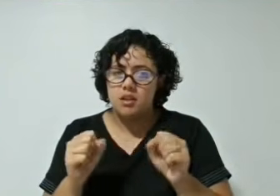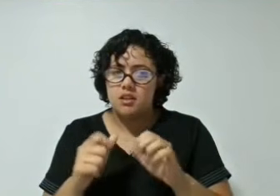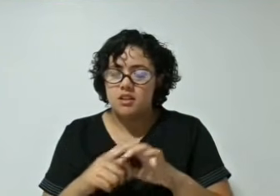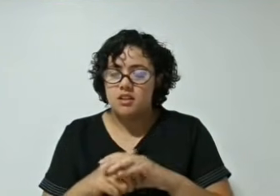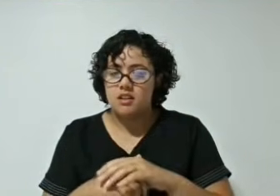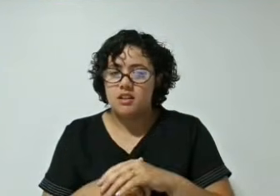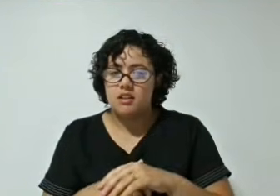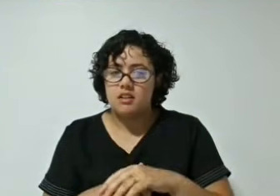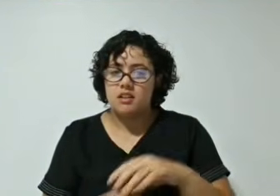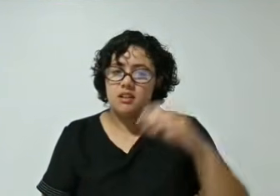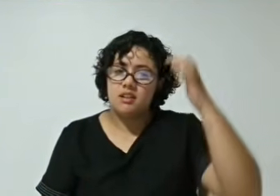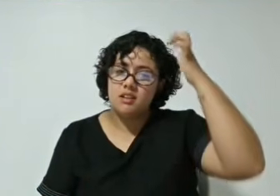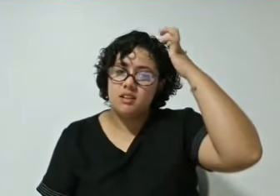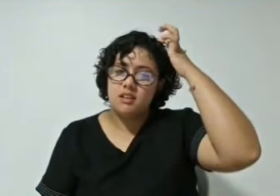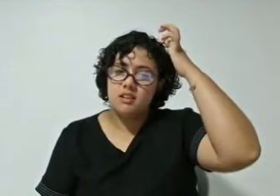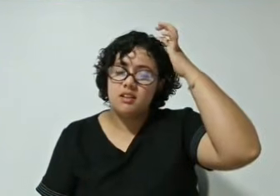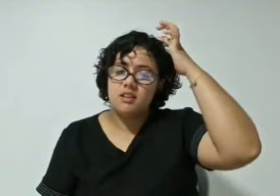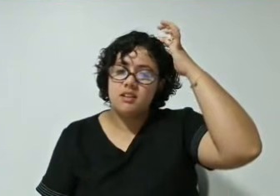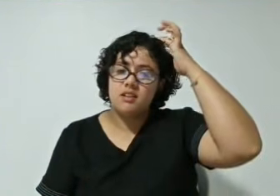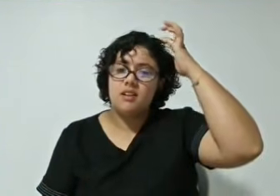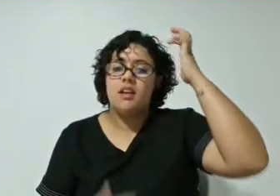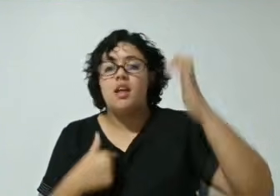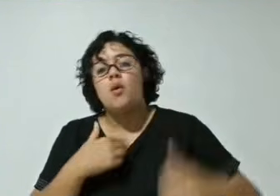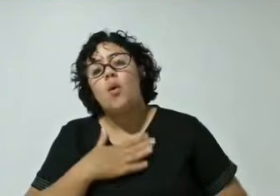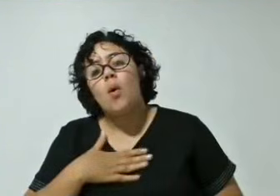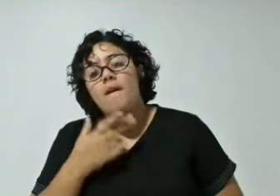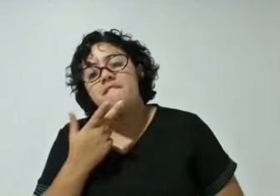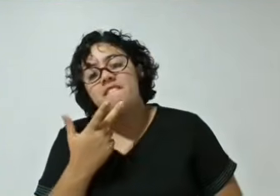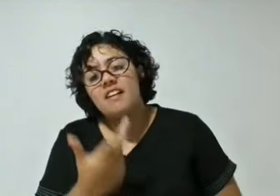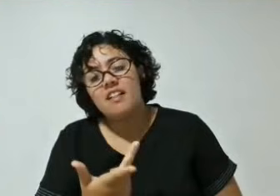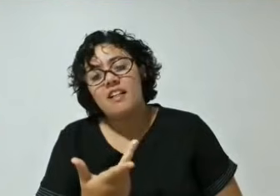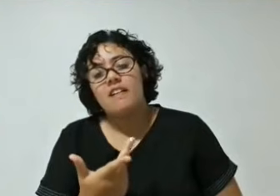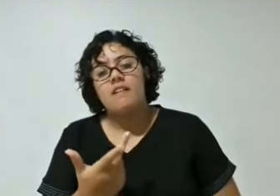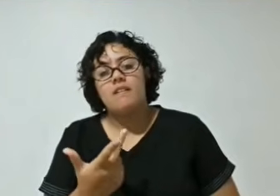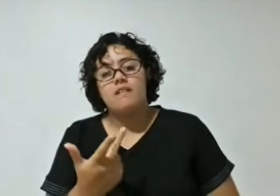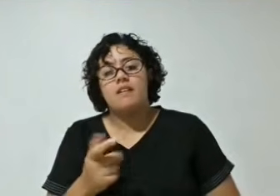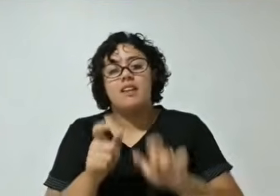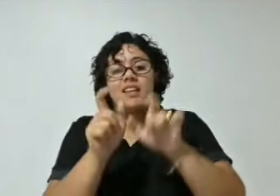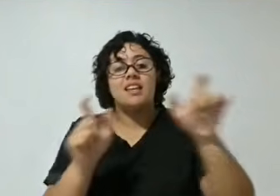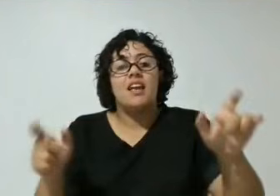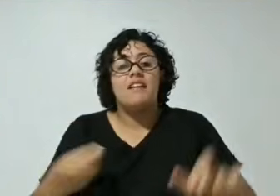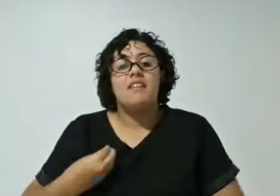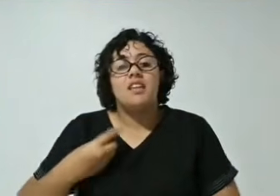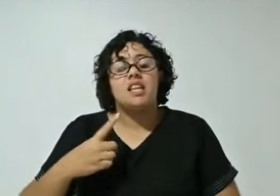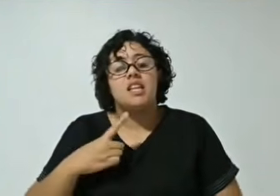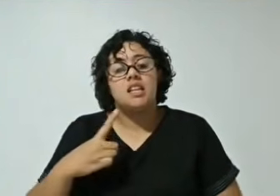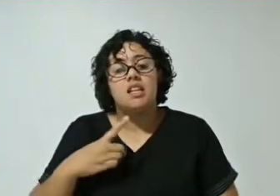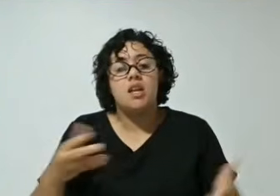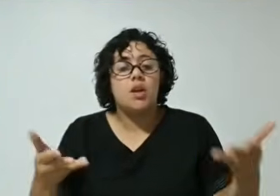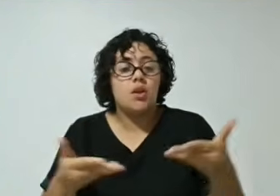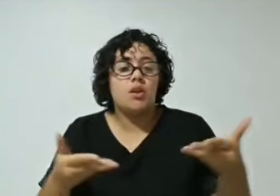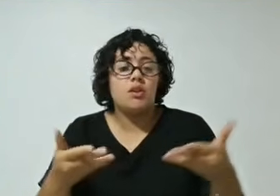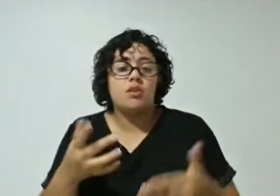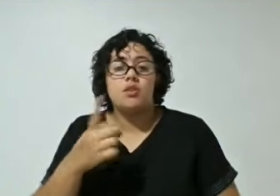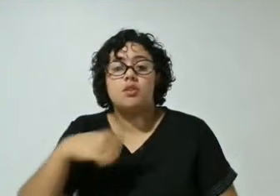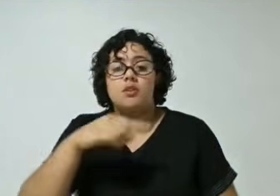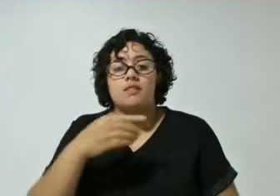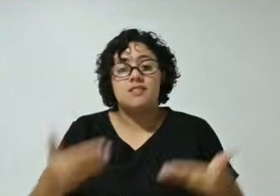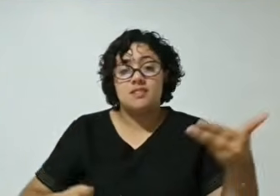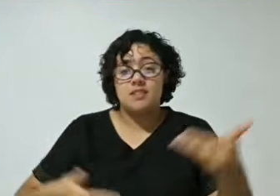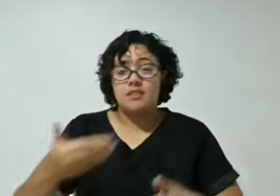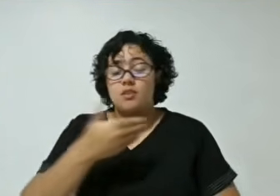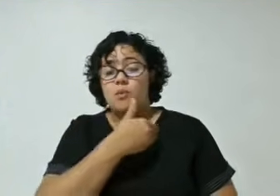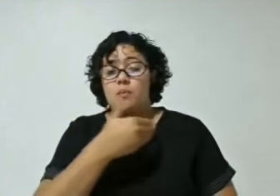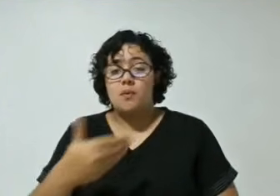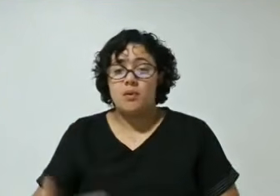Pode ser. Eu gostaria de dizer para quem está aqui hoje, para os nossos servidores, para a nossa equipe que